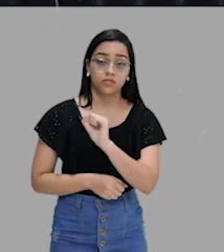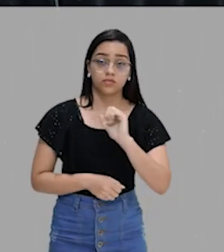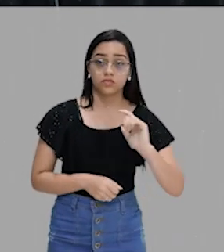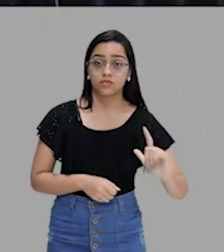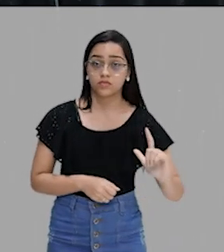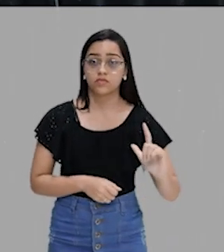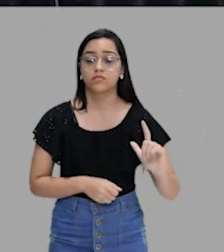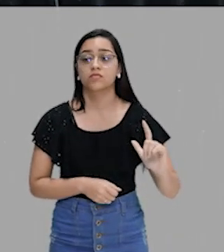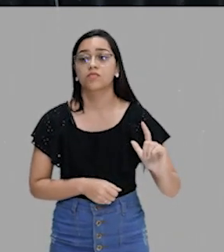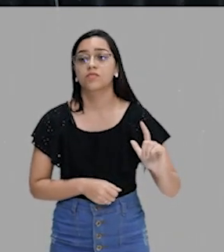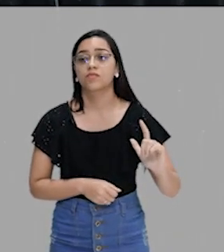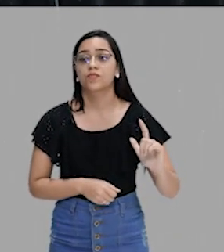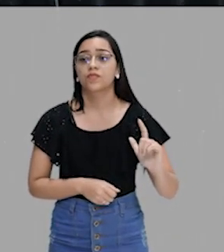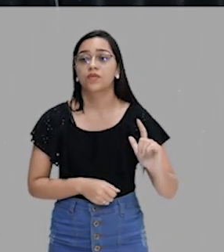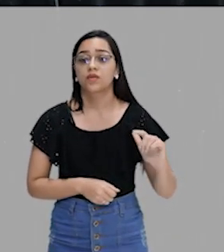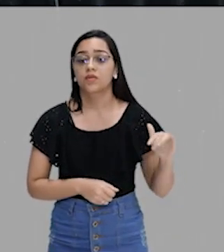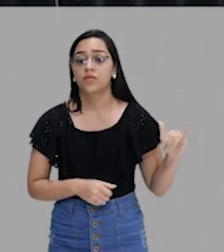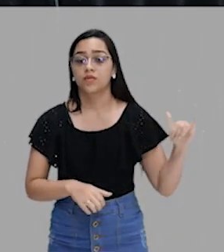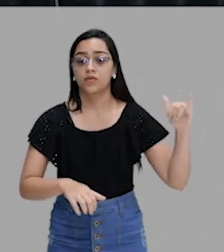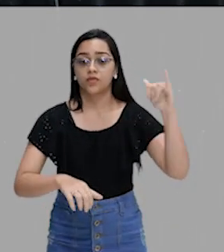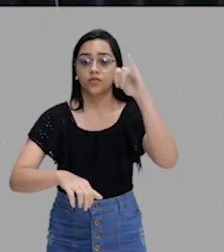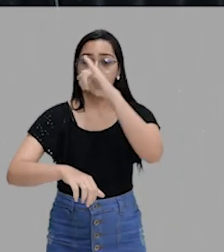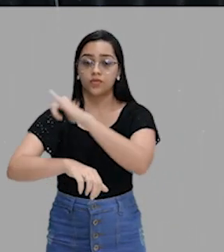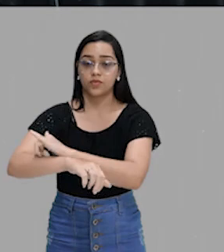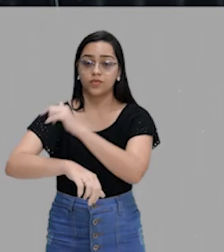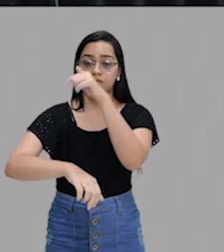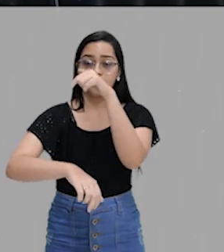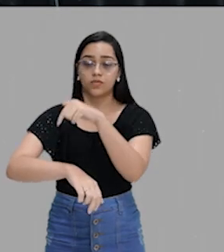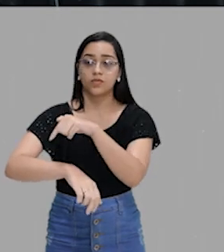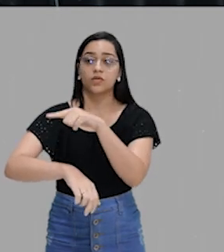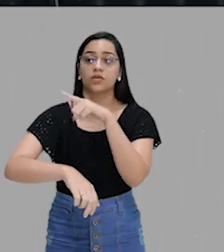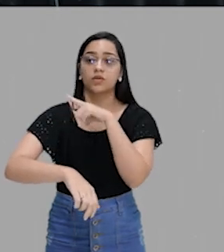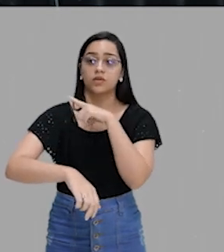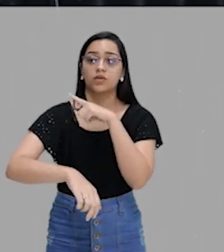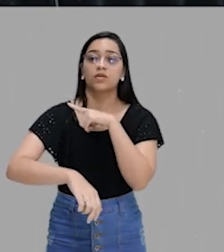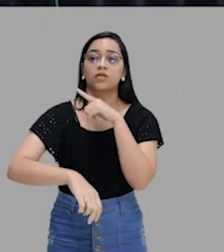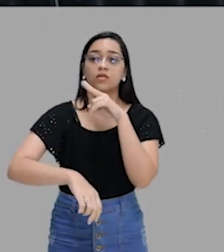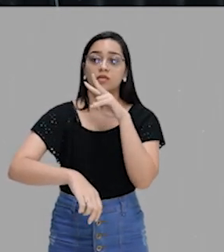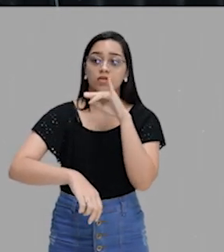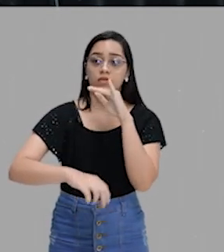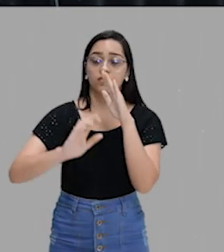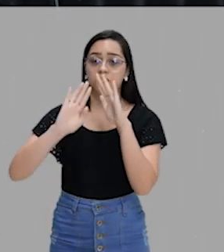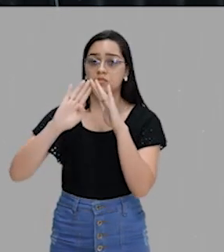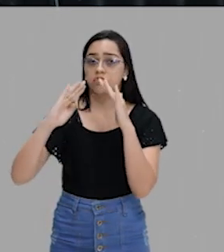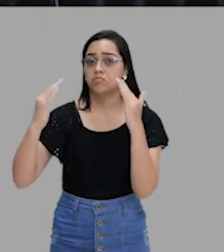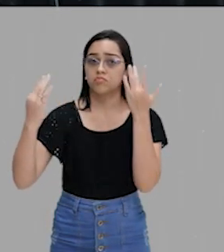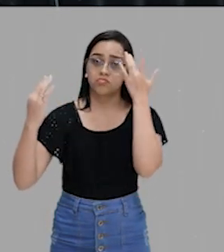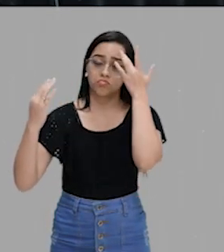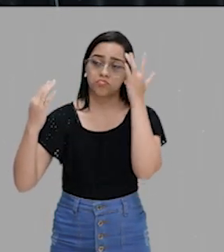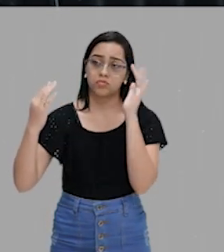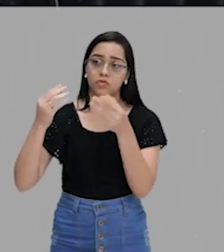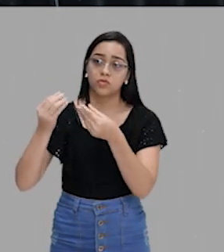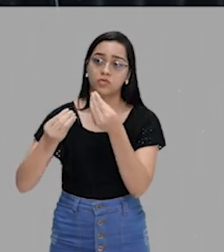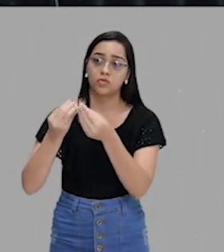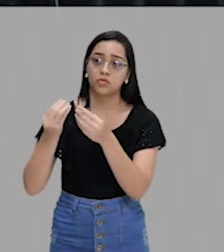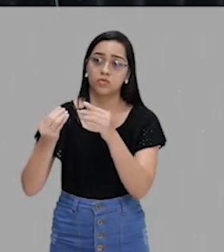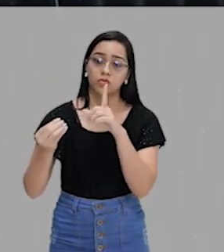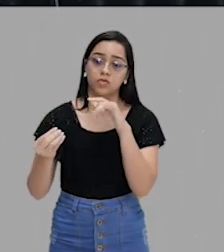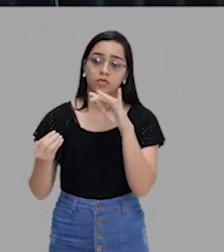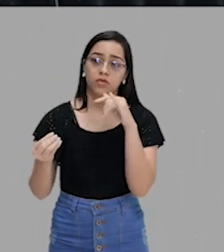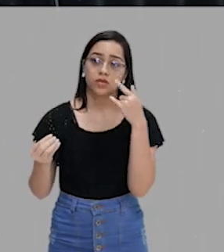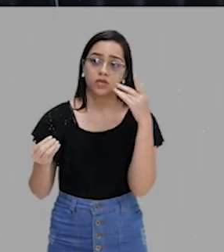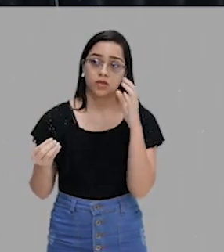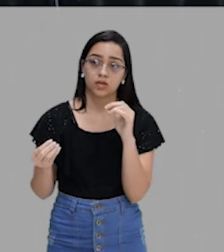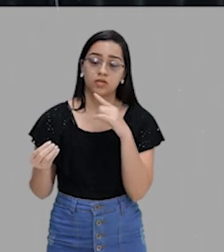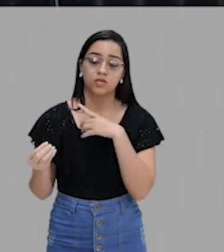Luís, o aeroporto, por exemplo, ia se abrir, não sei como é que está essa questão, uma licitação, né? Porque isso